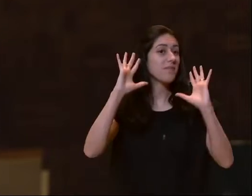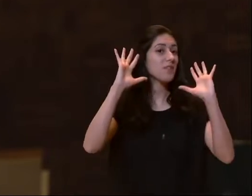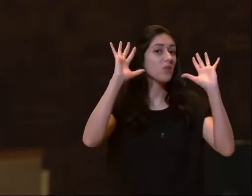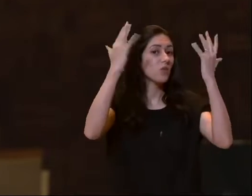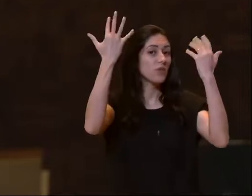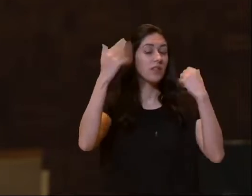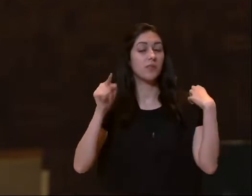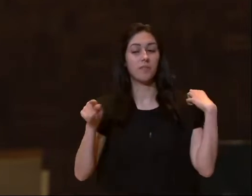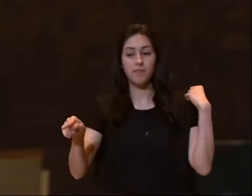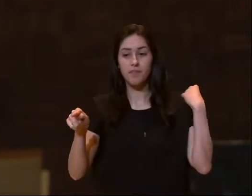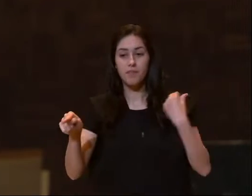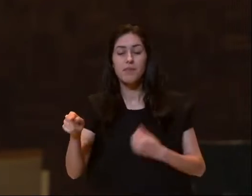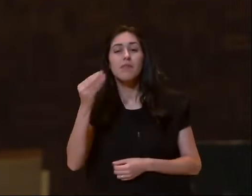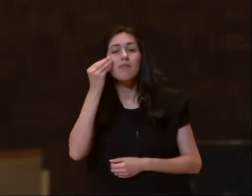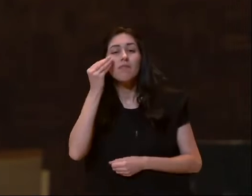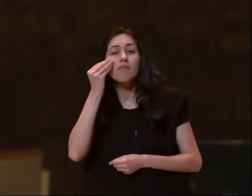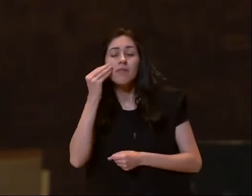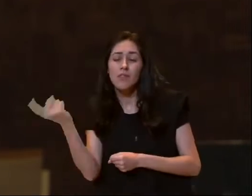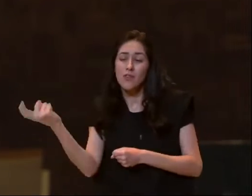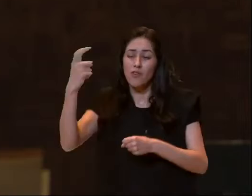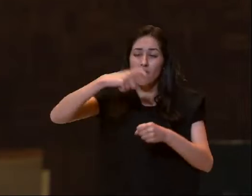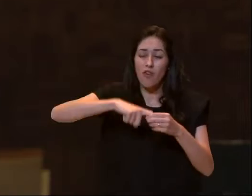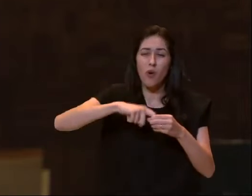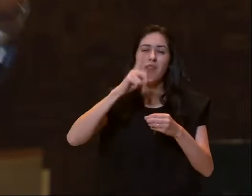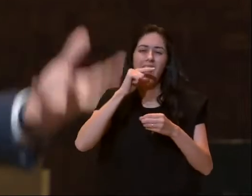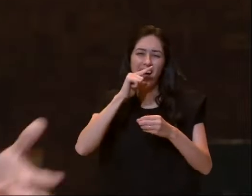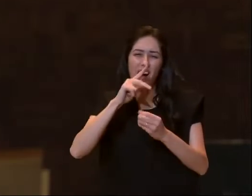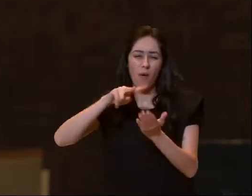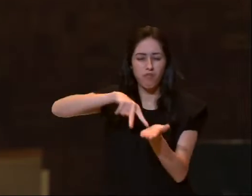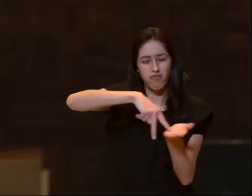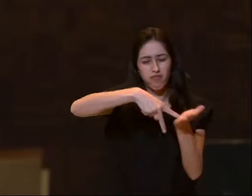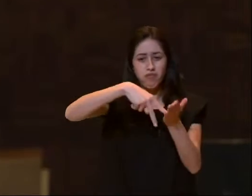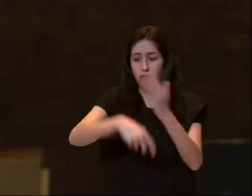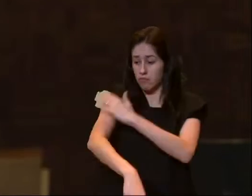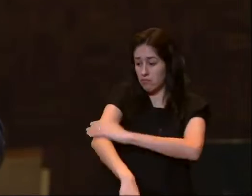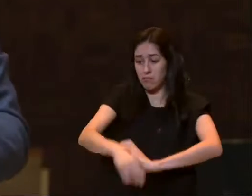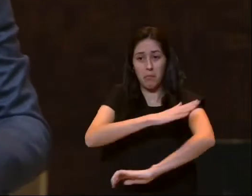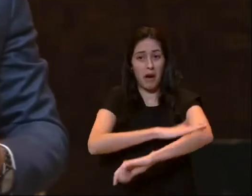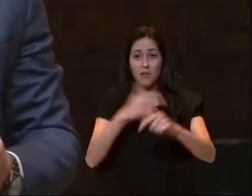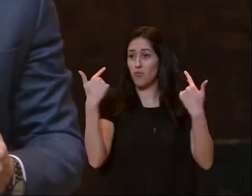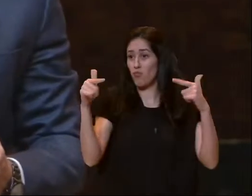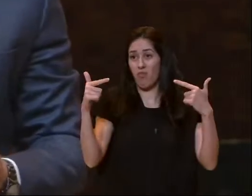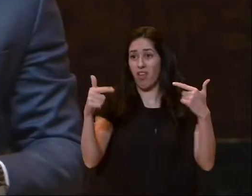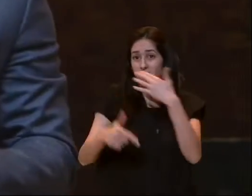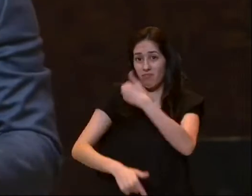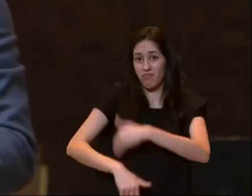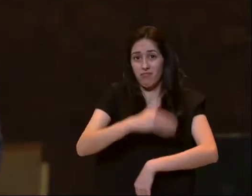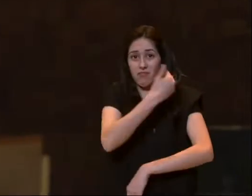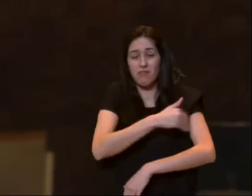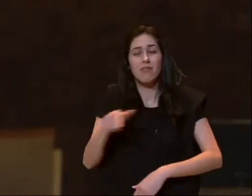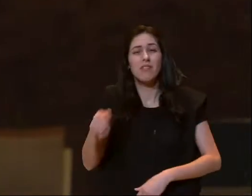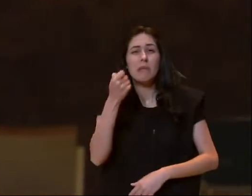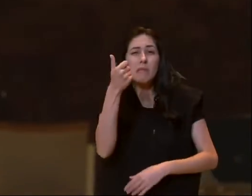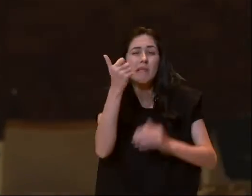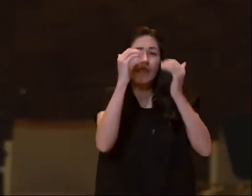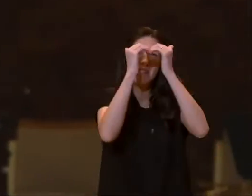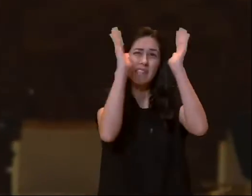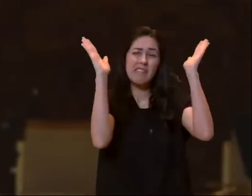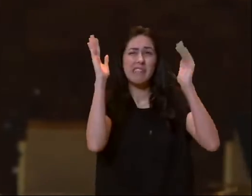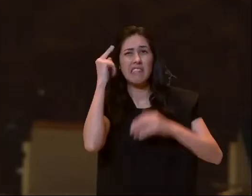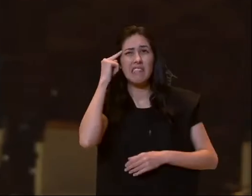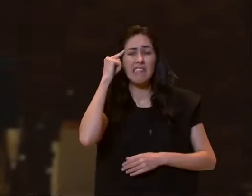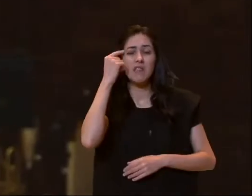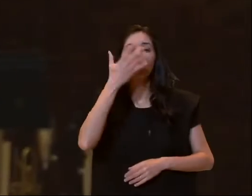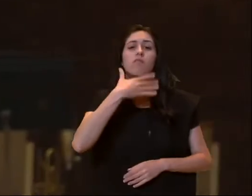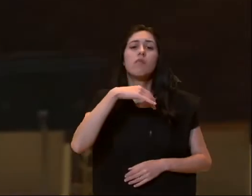voltar a surfar sem o braço. Está quase desistindo. E aí o pai chega do